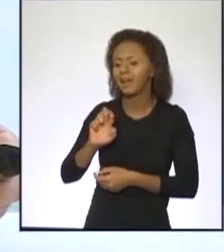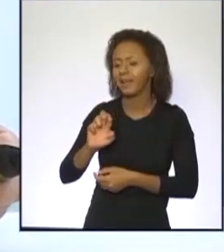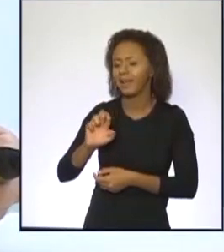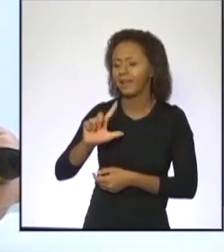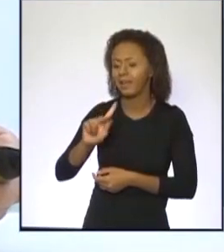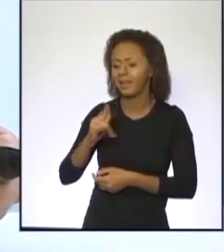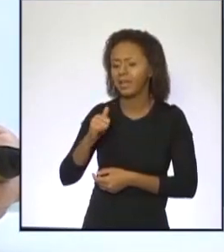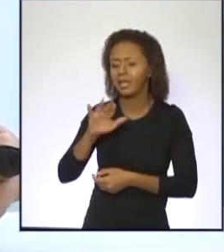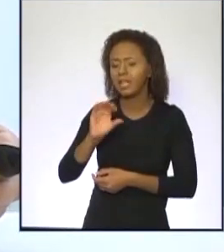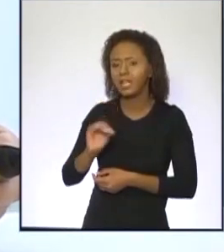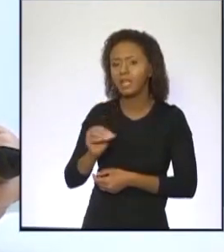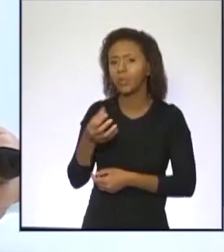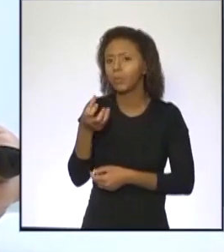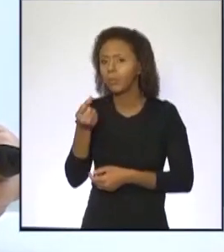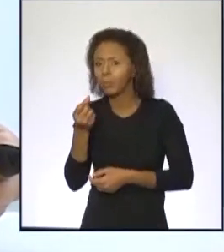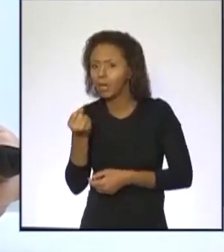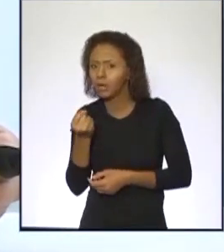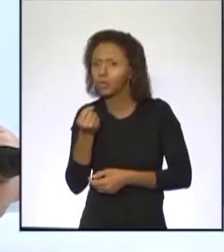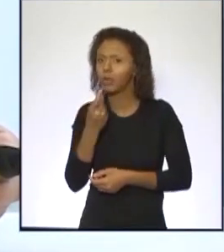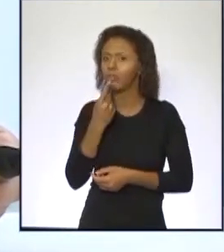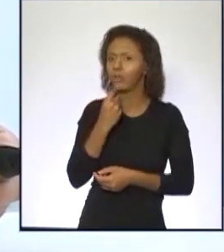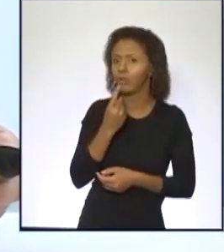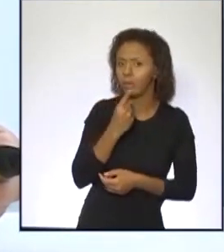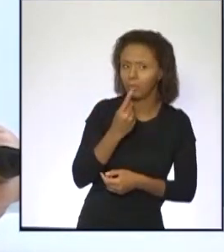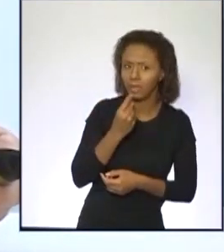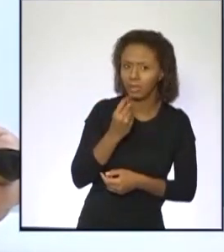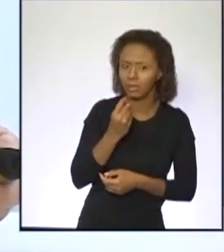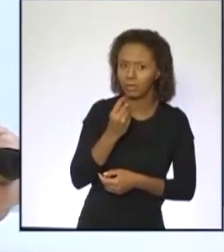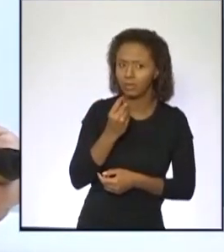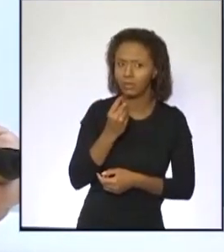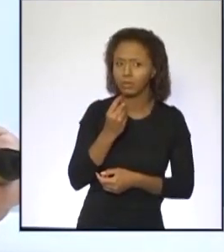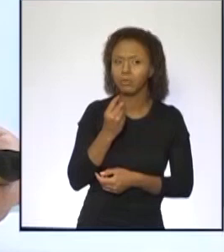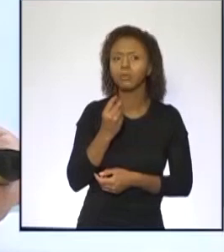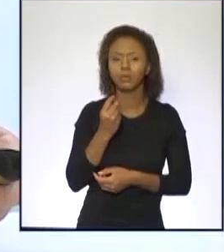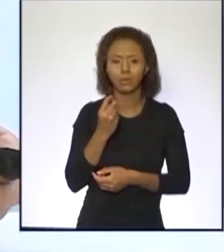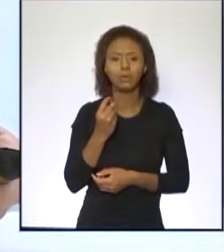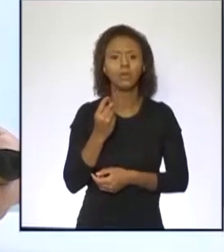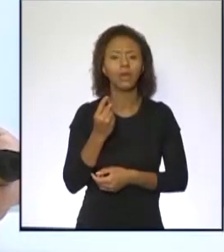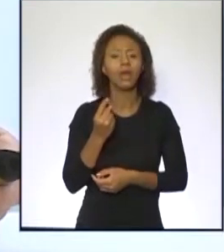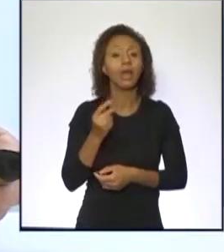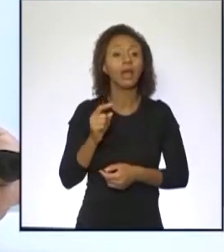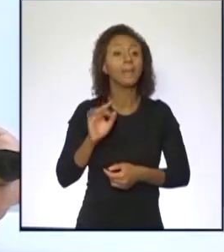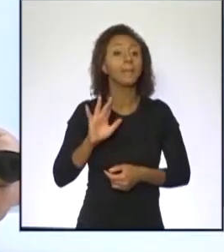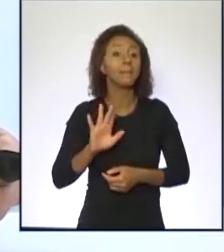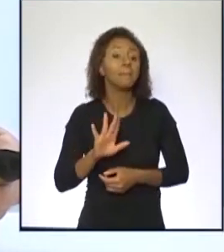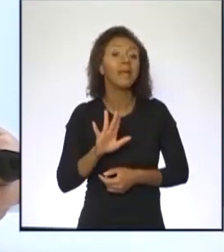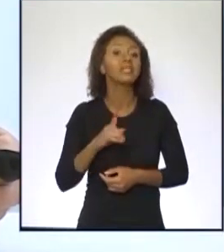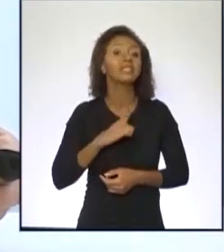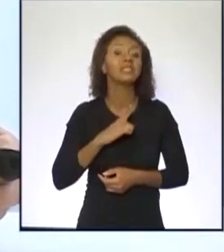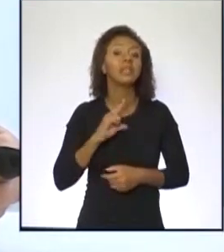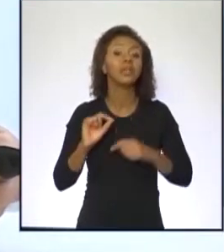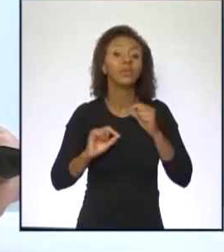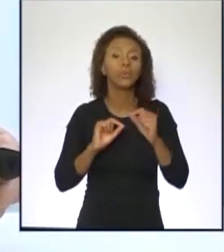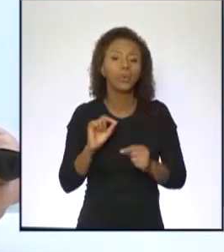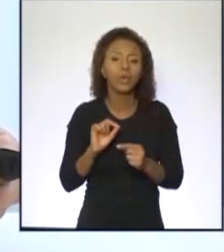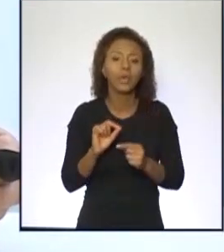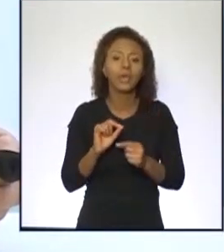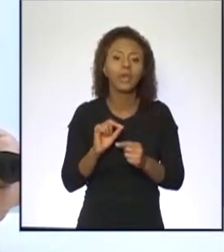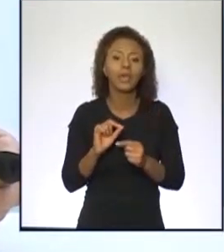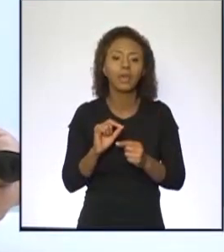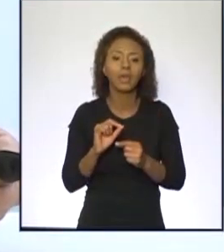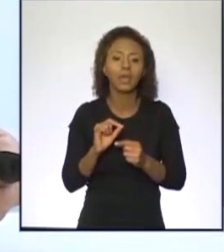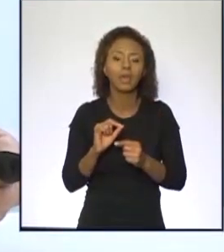vermelho, certo? Que está preso em uma alça no cano superior